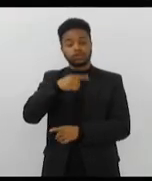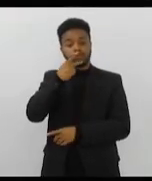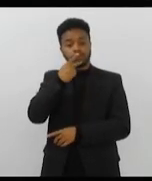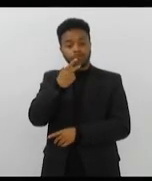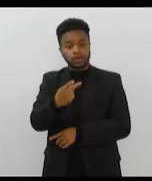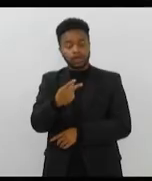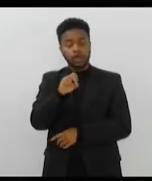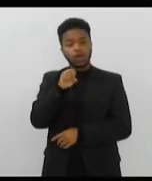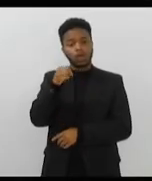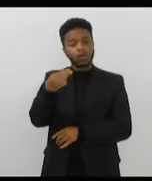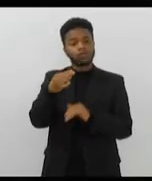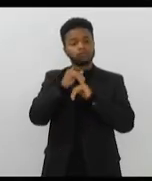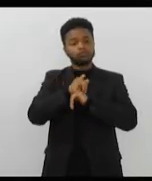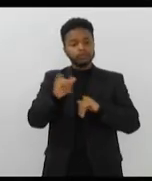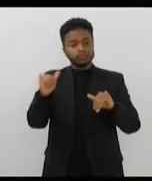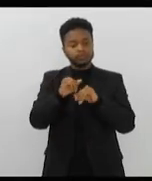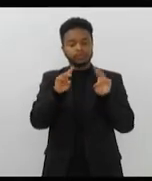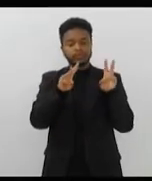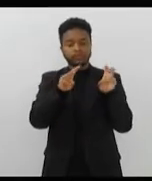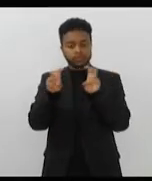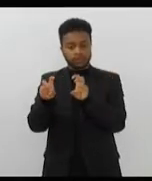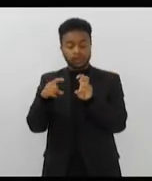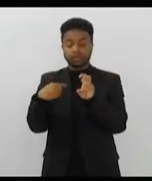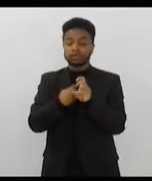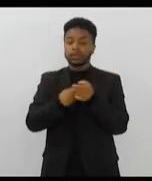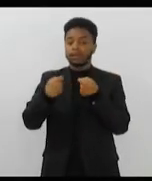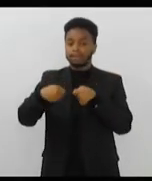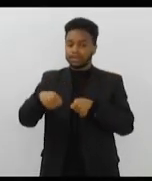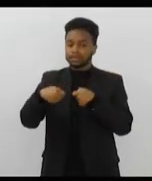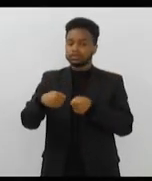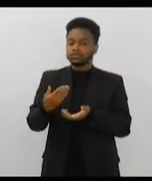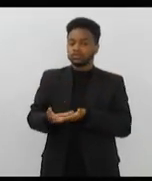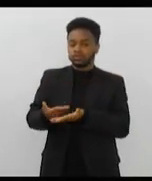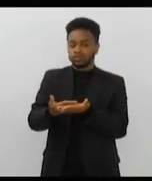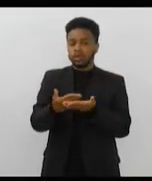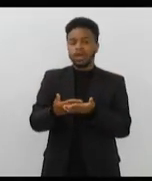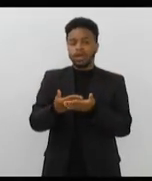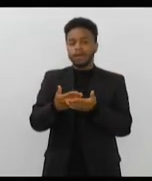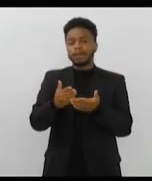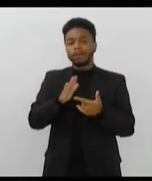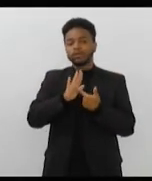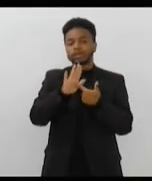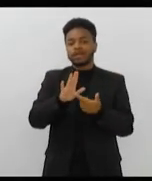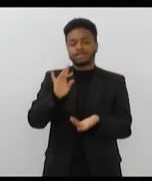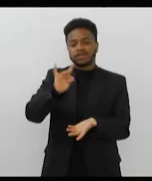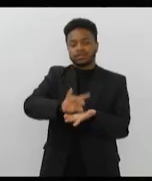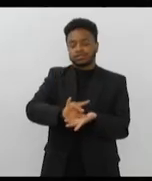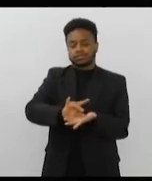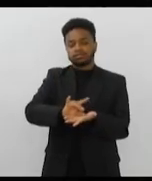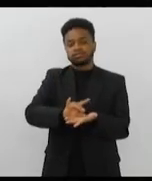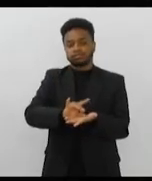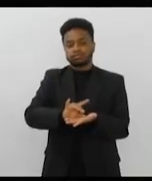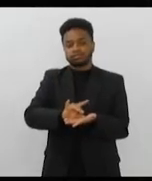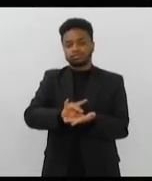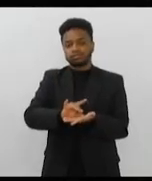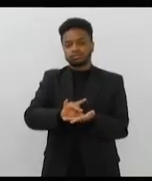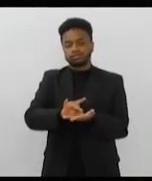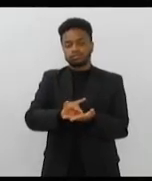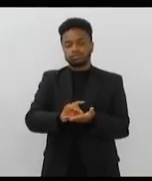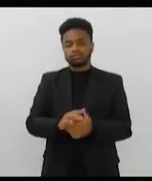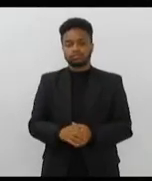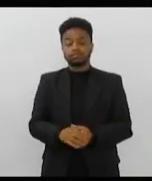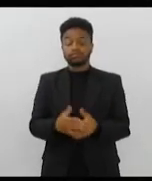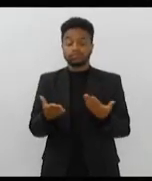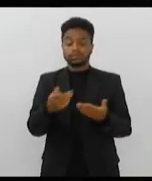ou noticiar um tema, a gente tem que se pautar pela verdade. Senhor presidente,